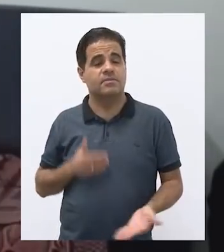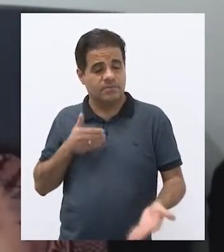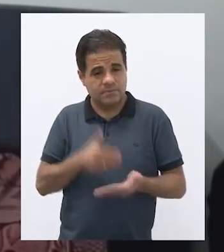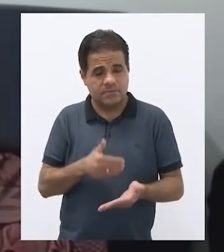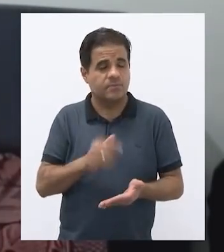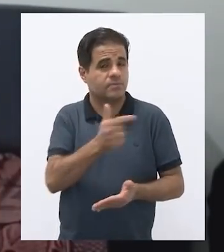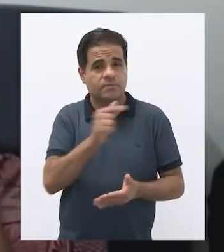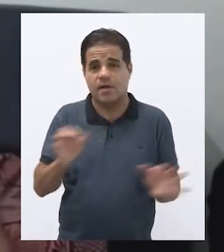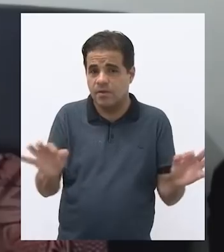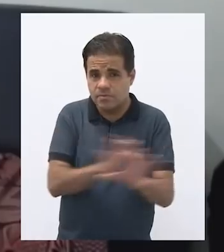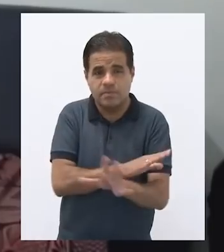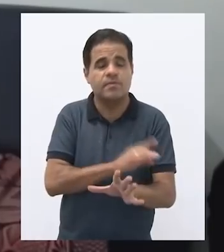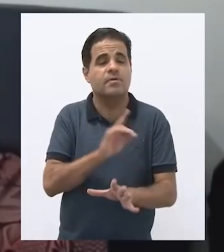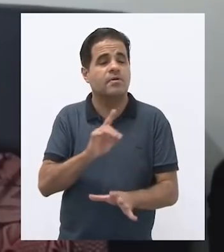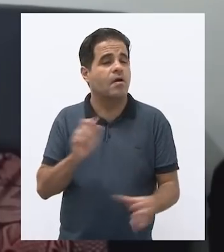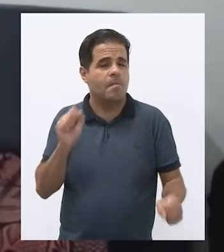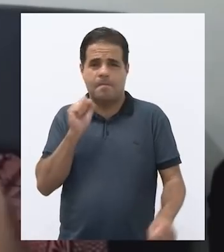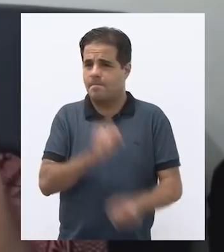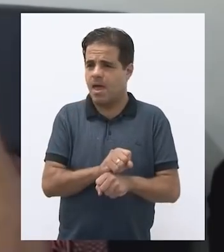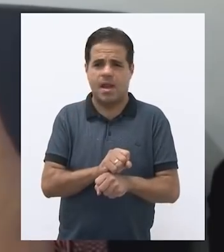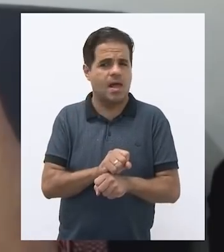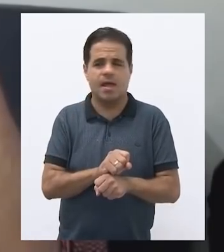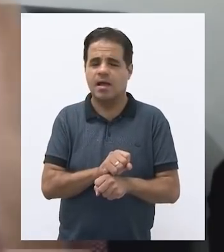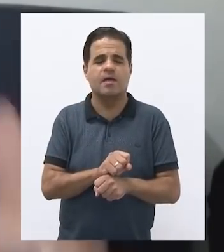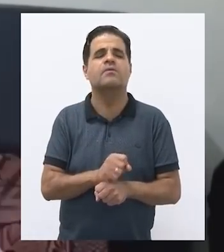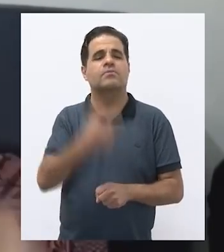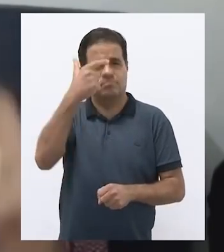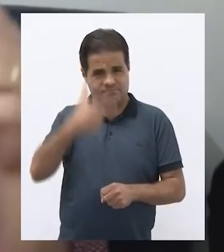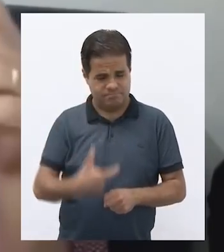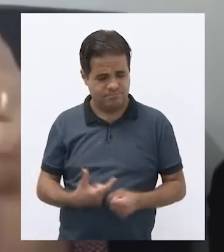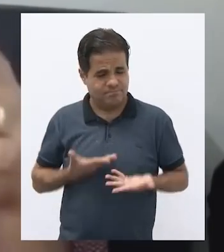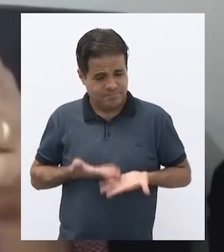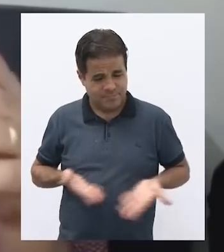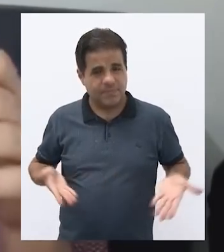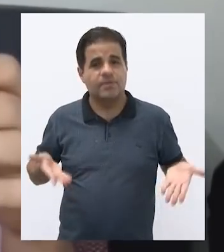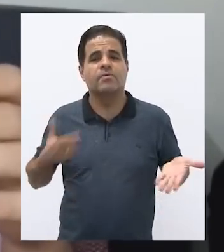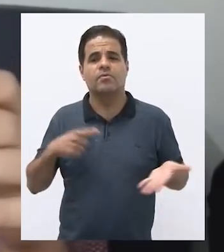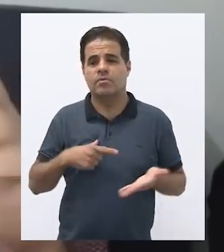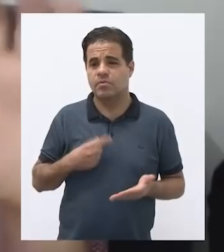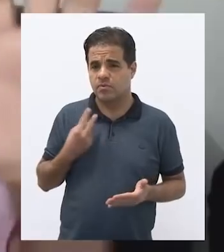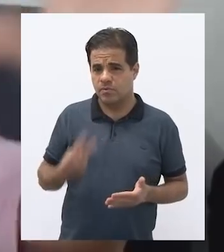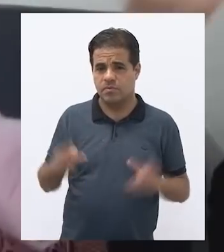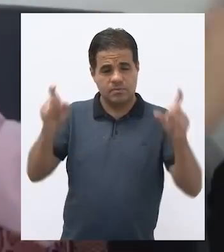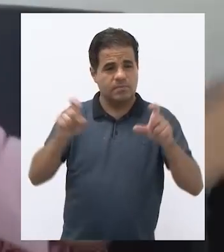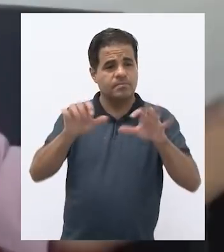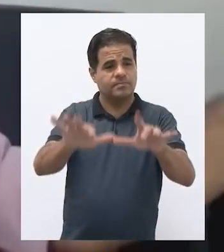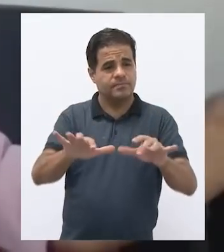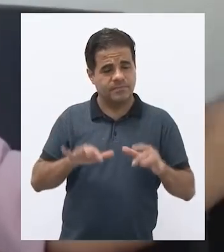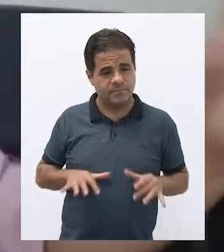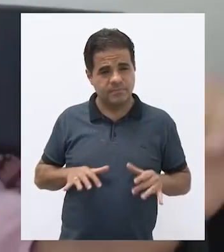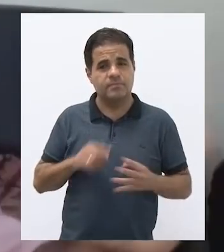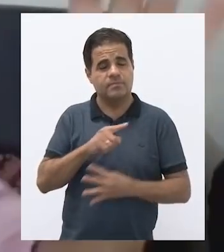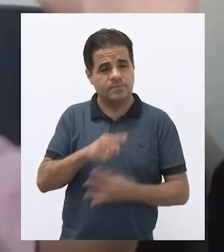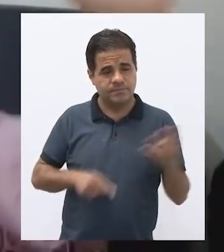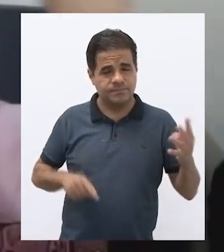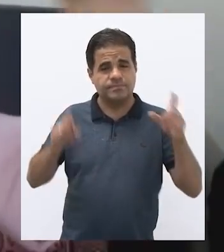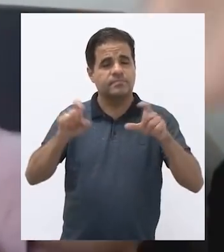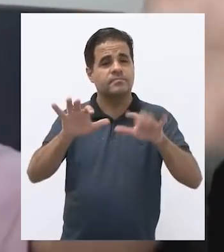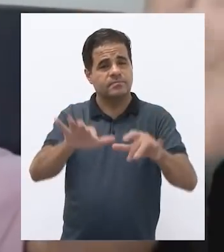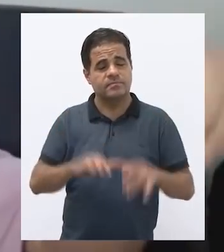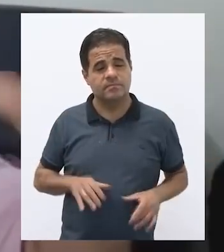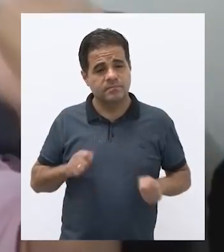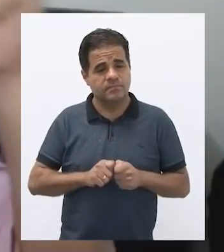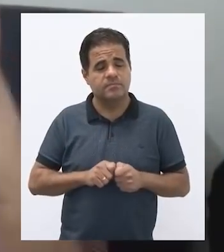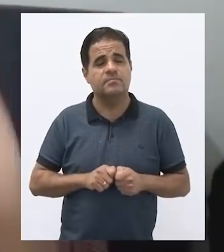não tiver resolvido, a gente não vai parar. Então, eu estou aqui, estou com 2 aqui computadores com 4 monitores ligados,